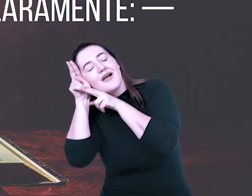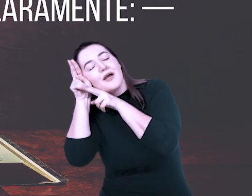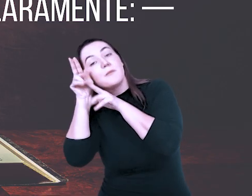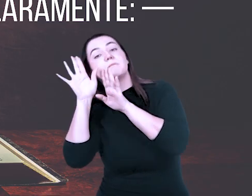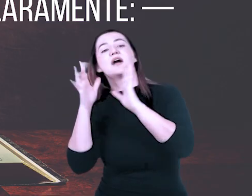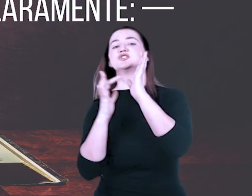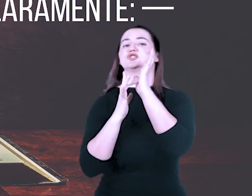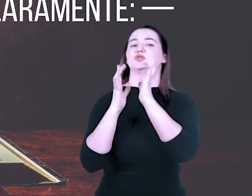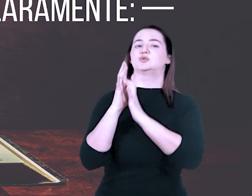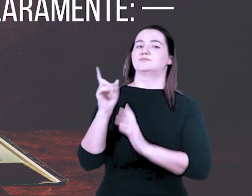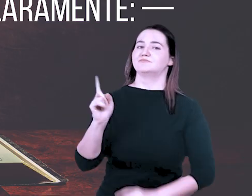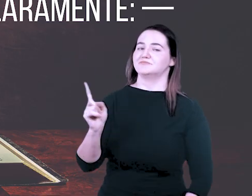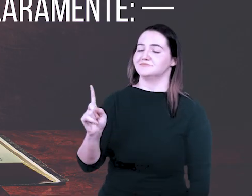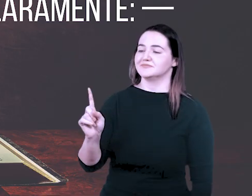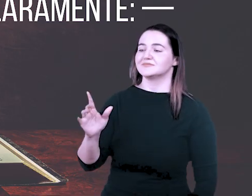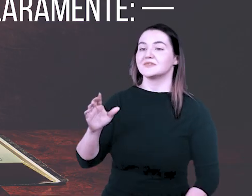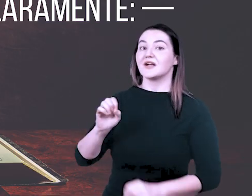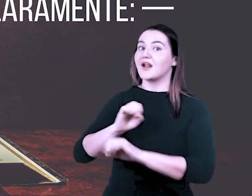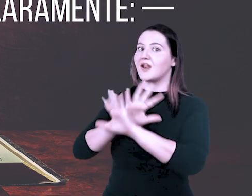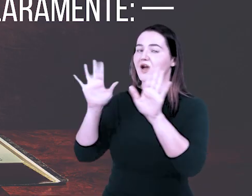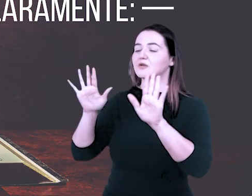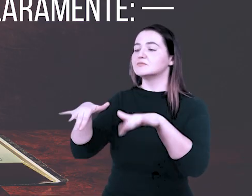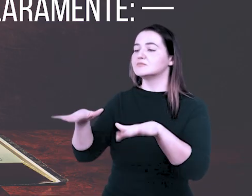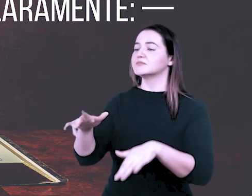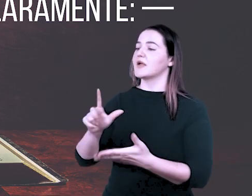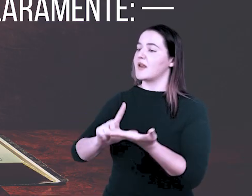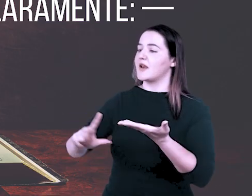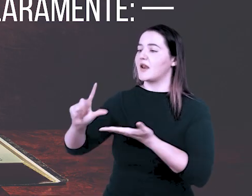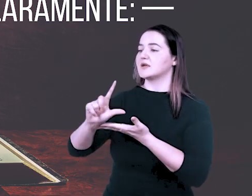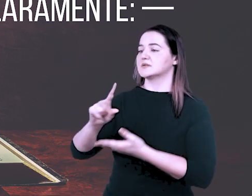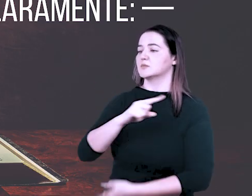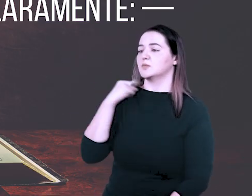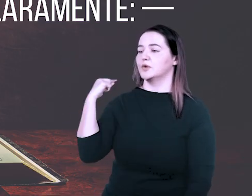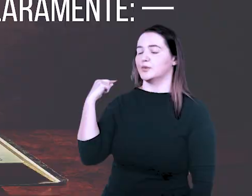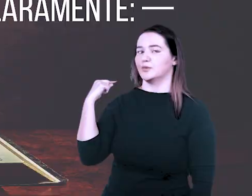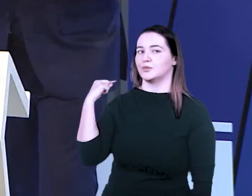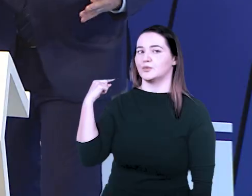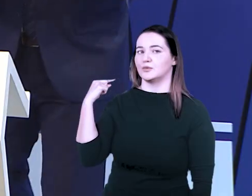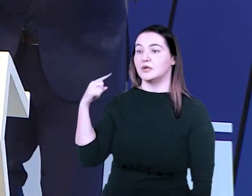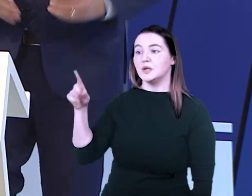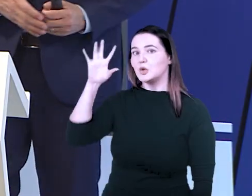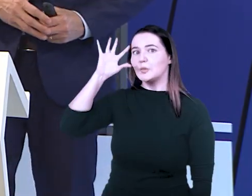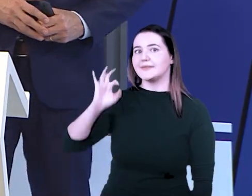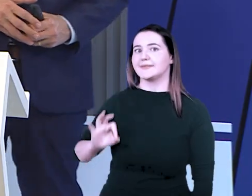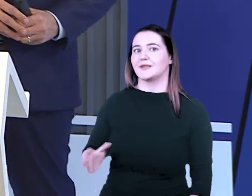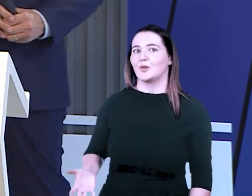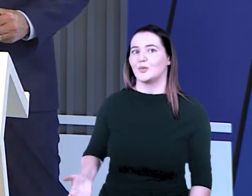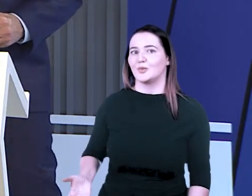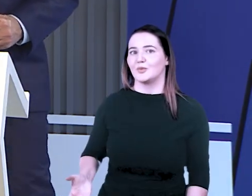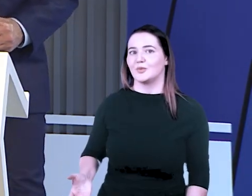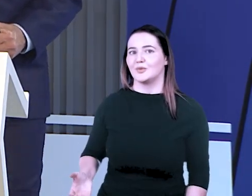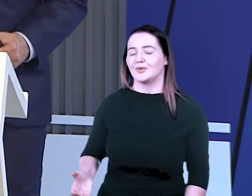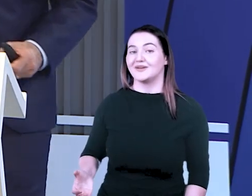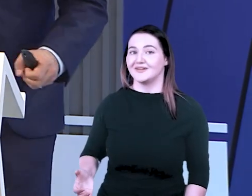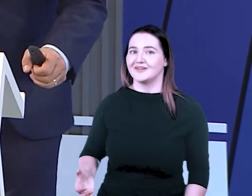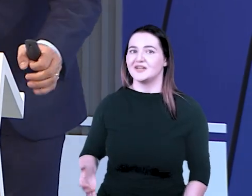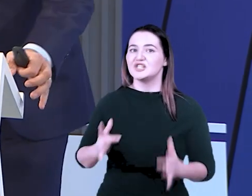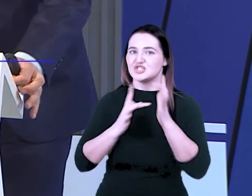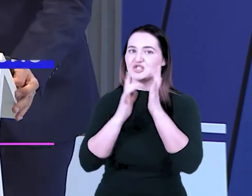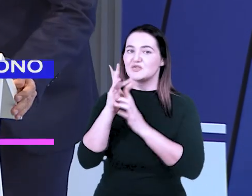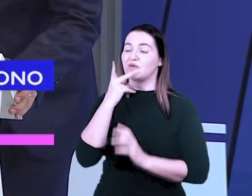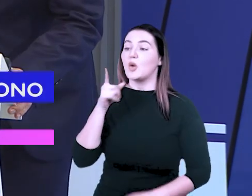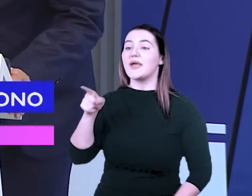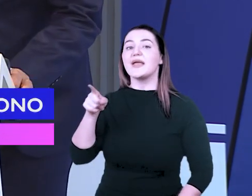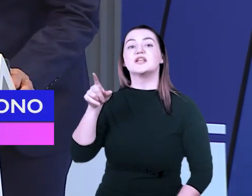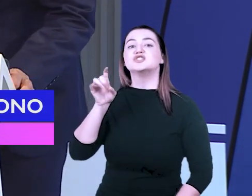sono. Então Jesus lhes disse claramente: Lázaro morreu. O que o texto bíblico está nos falando é que